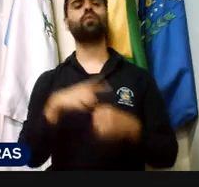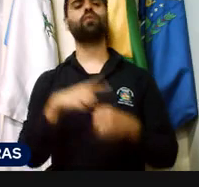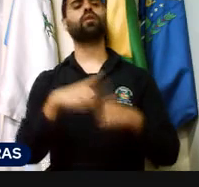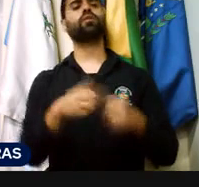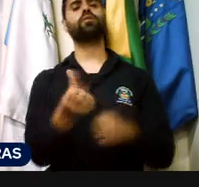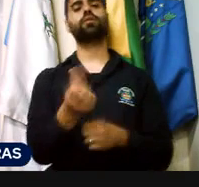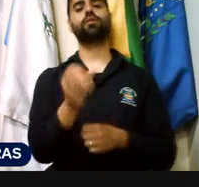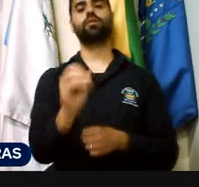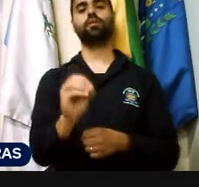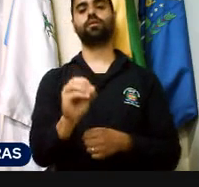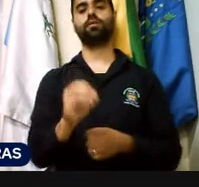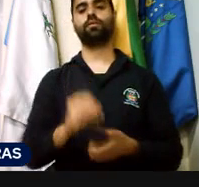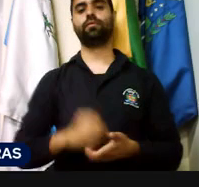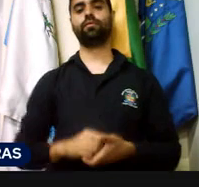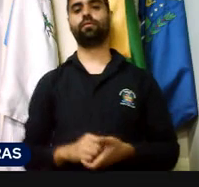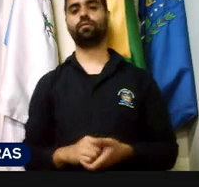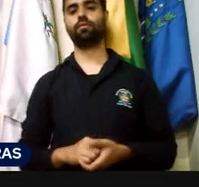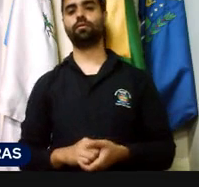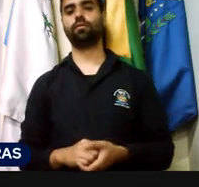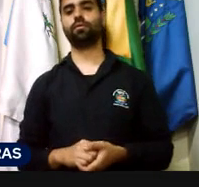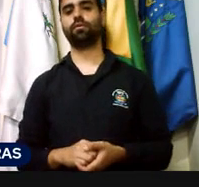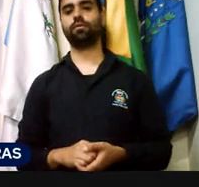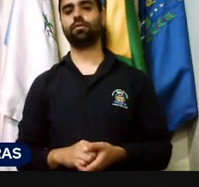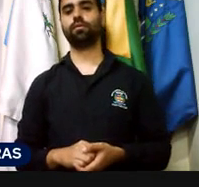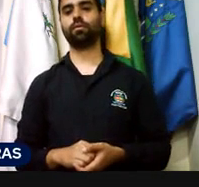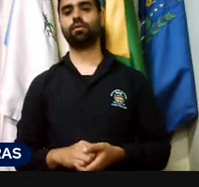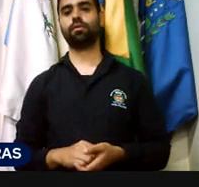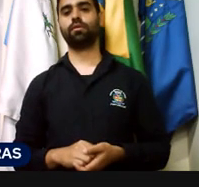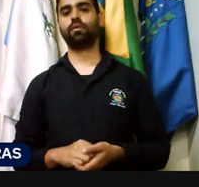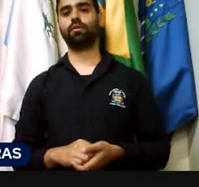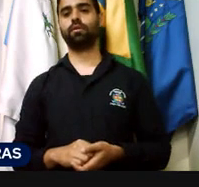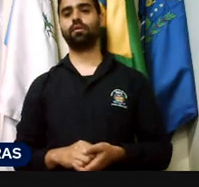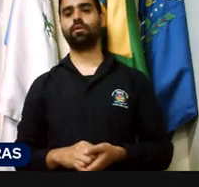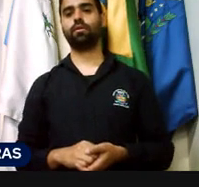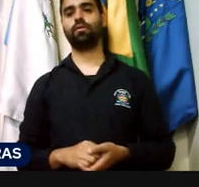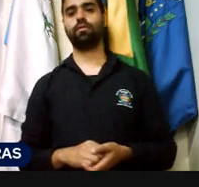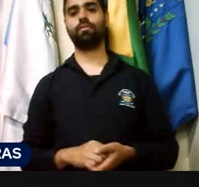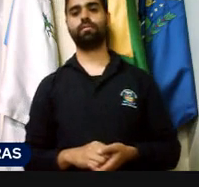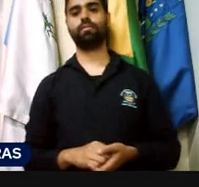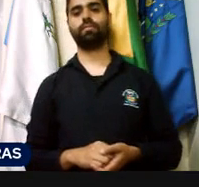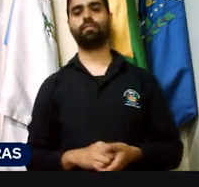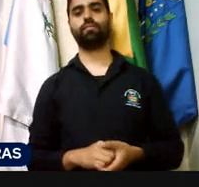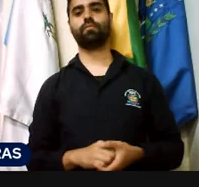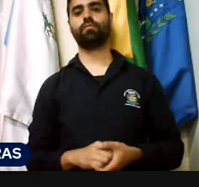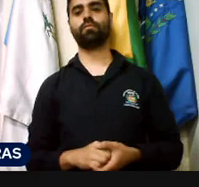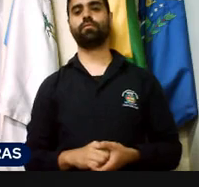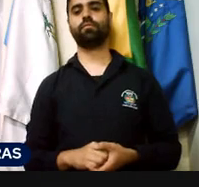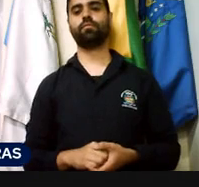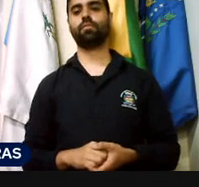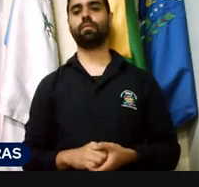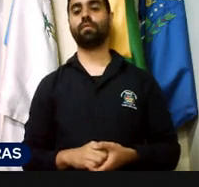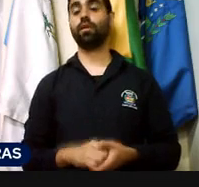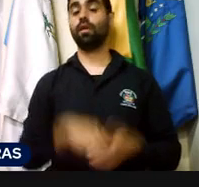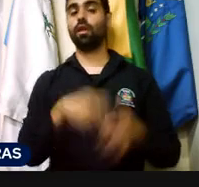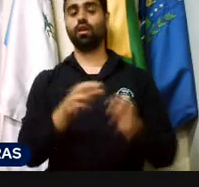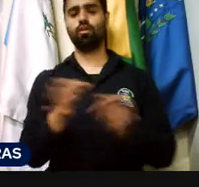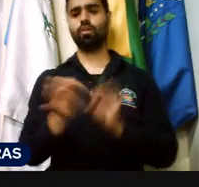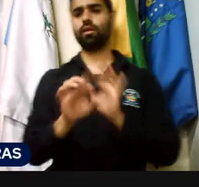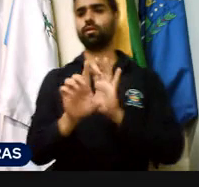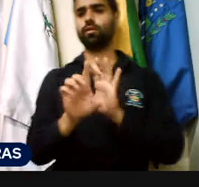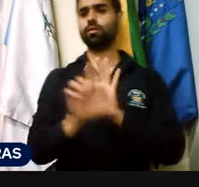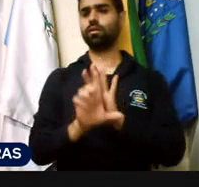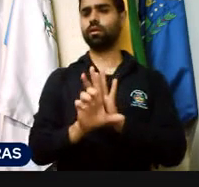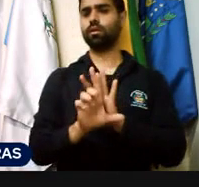60, merecendo sua regular tramitação e aprovação pelas razões que passa a expor. Ao examinar o presente projeto de lei em